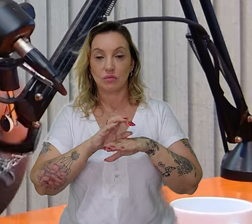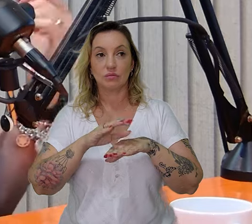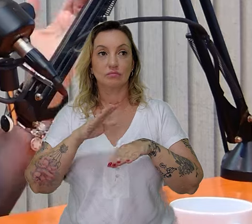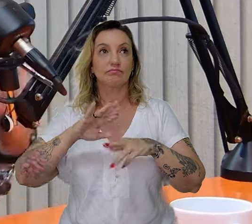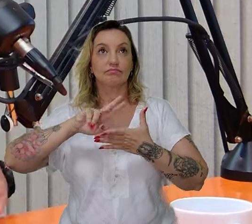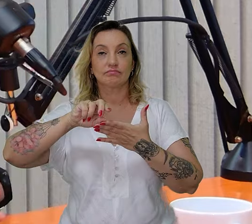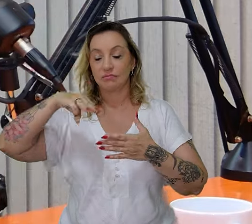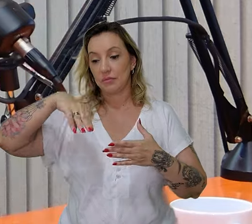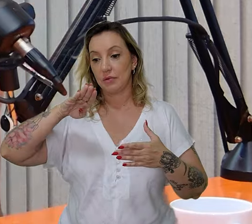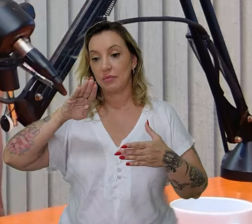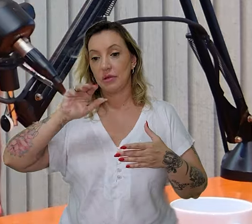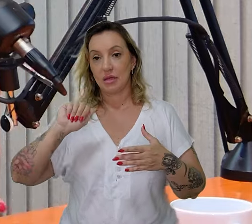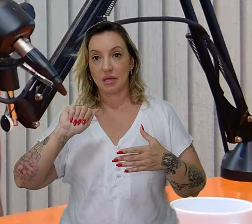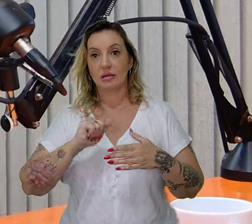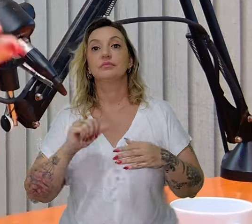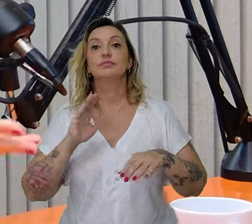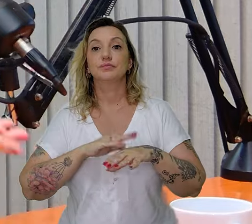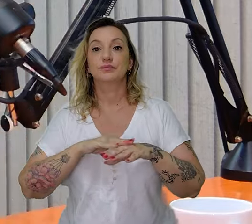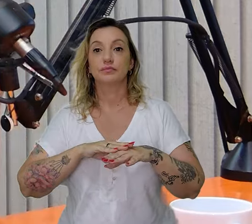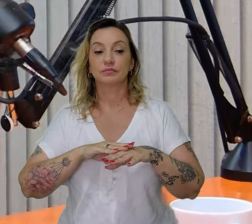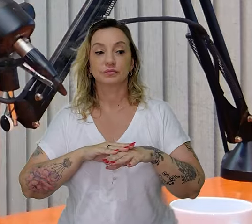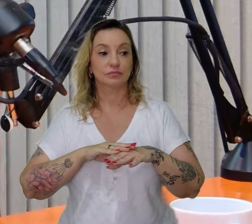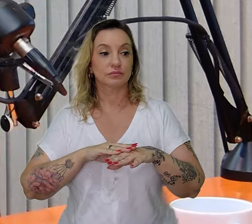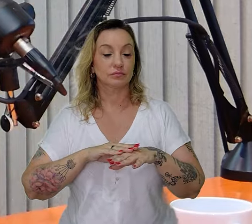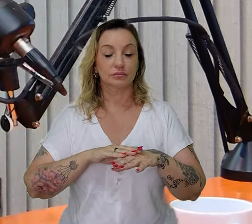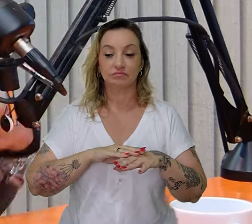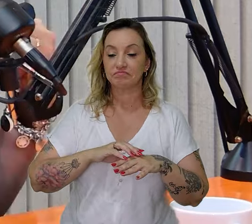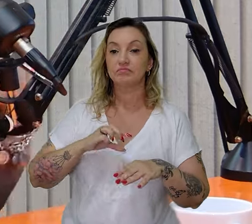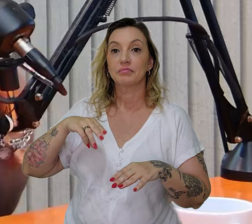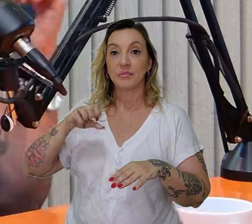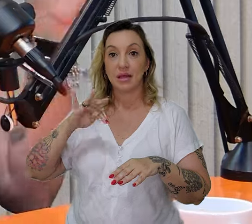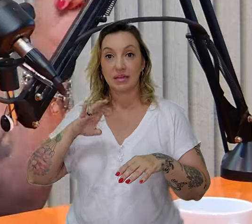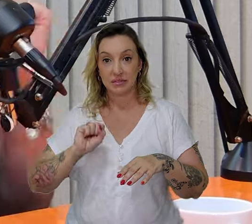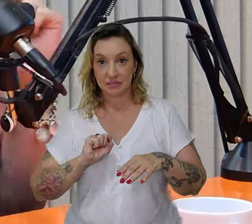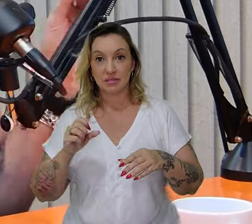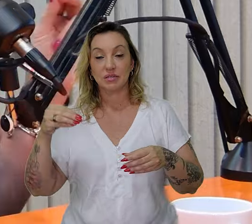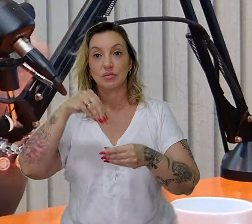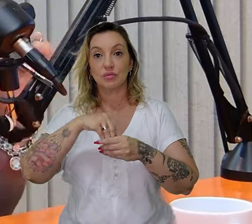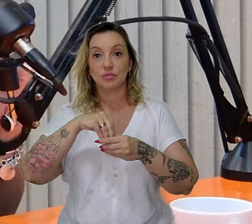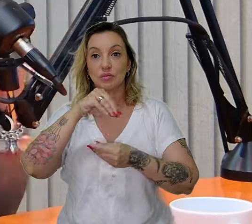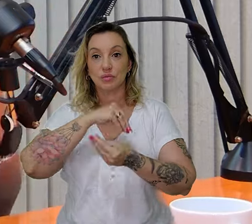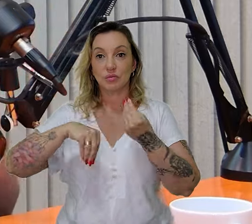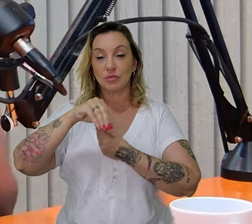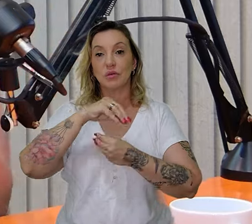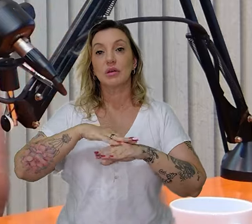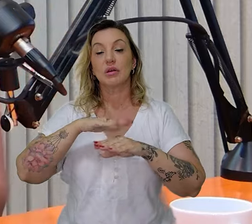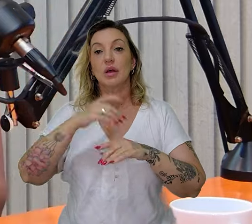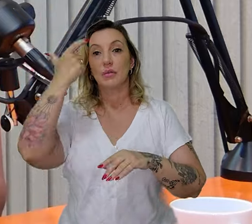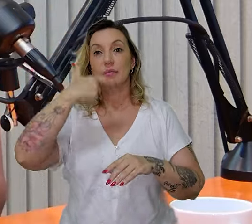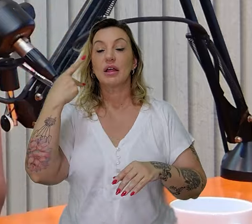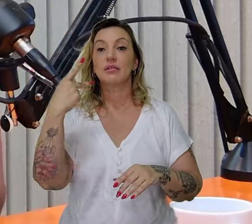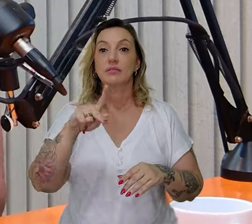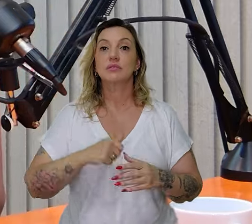mbas estô fazendo um MBA novo agora fiz um Masters na F University E aí você vai juntando áreas que fazem o seu